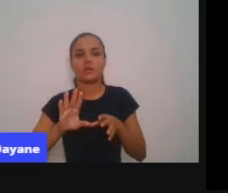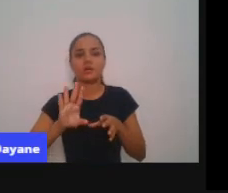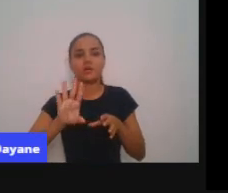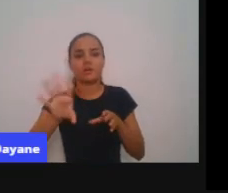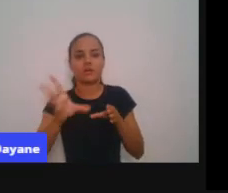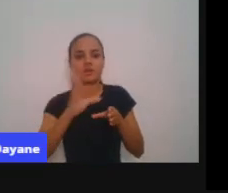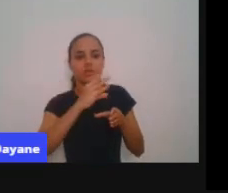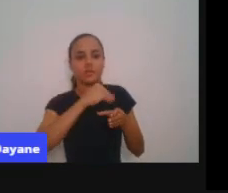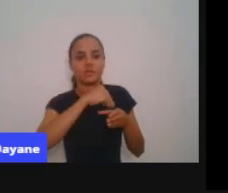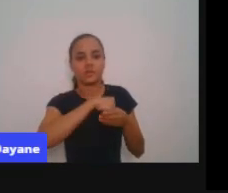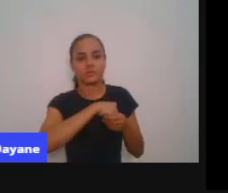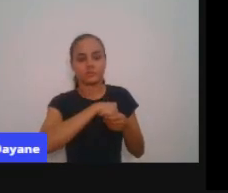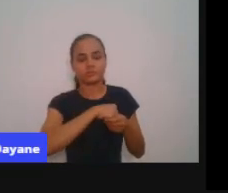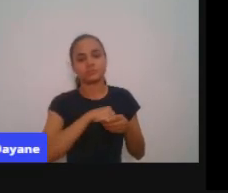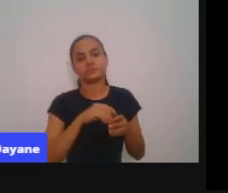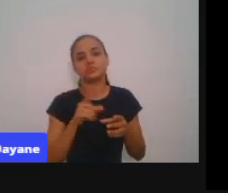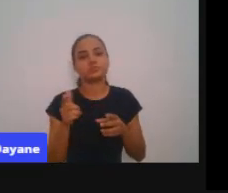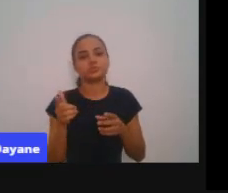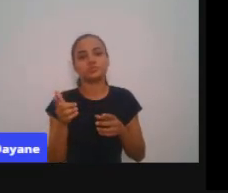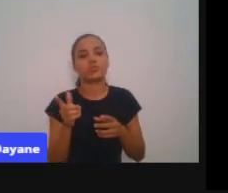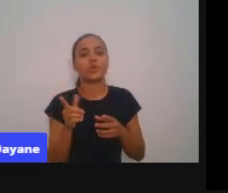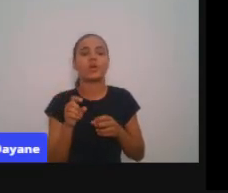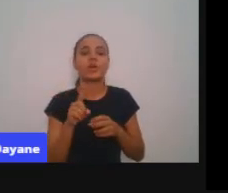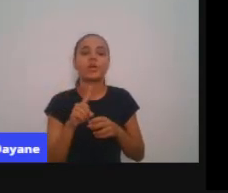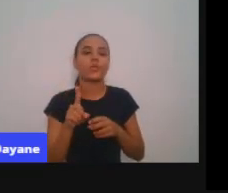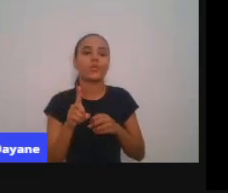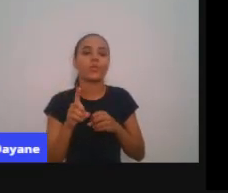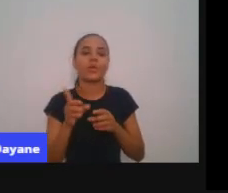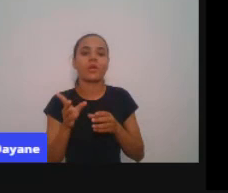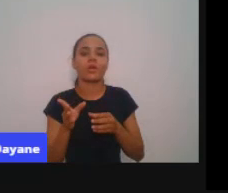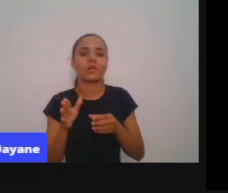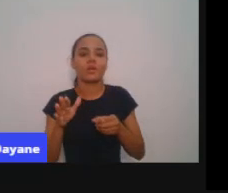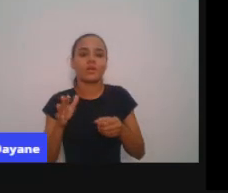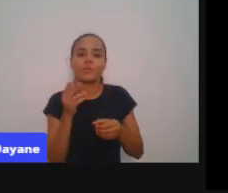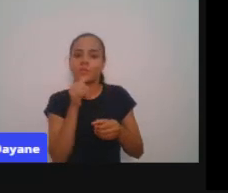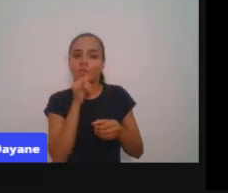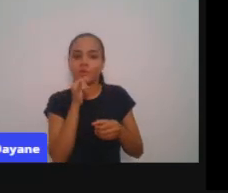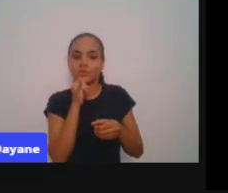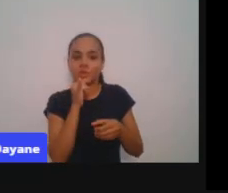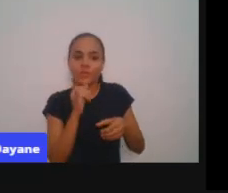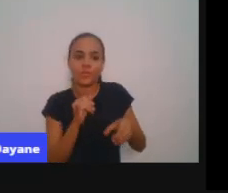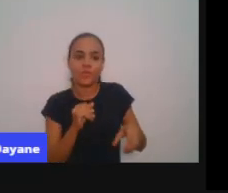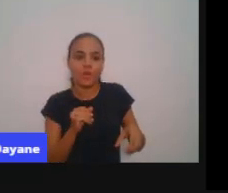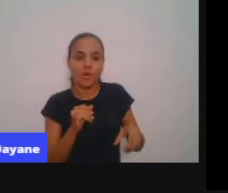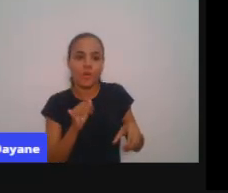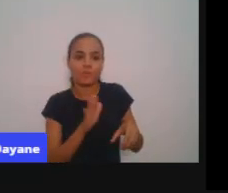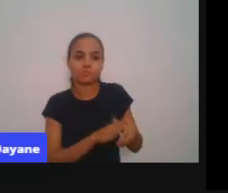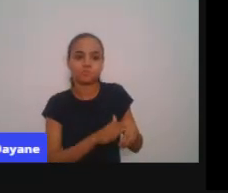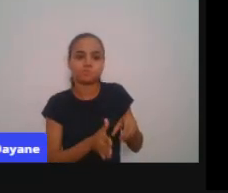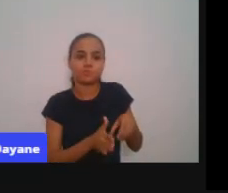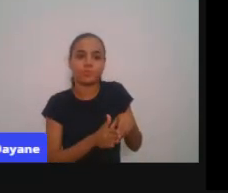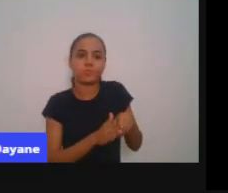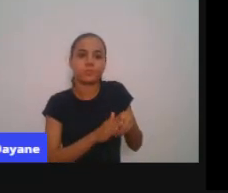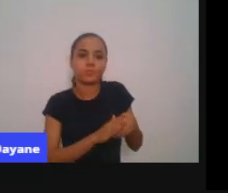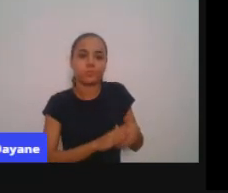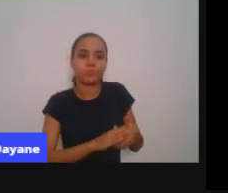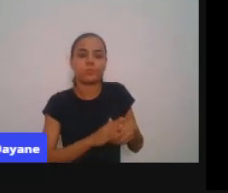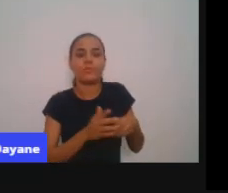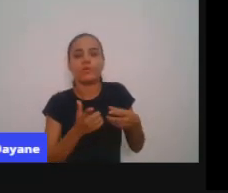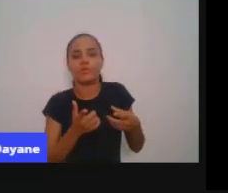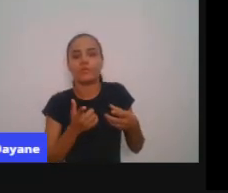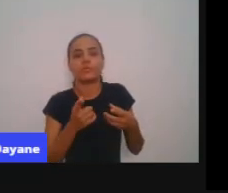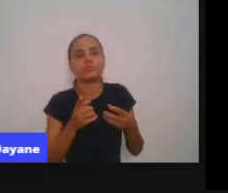outra coisa, né? Ela não é um tapa-buraco, ela não é um lugar para os pais deixarem as crianças. Ela compõe, então, a educação